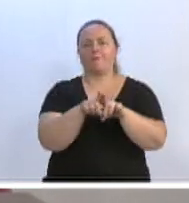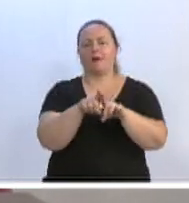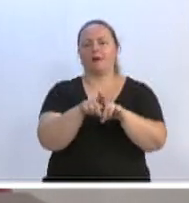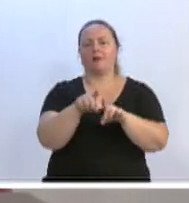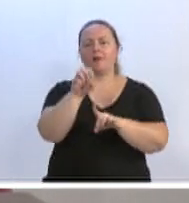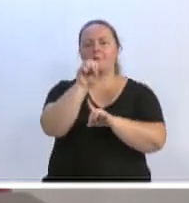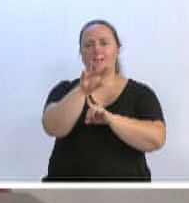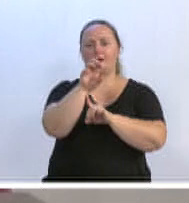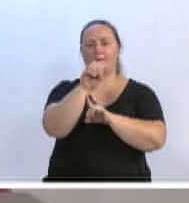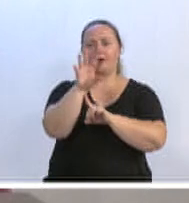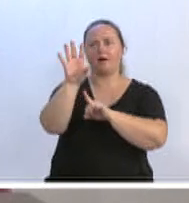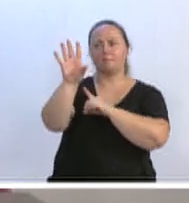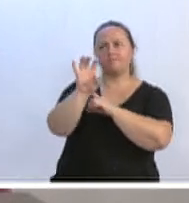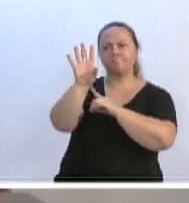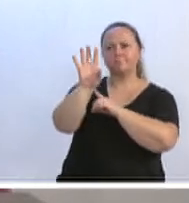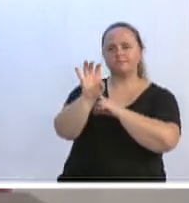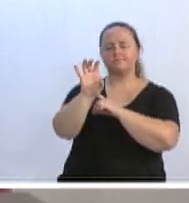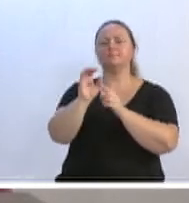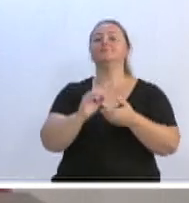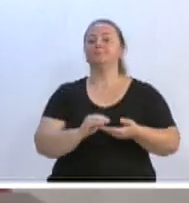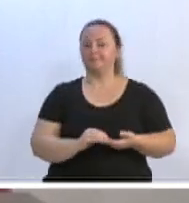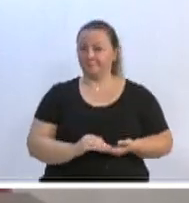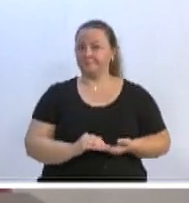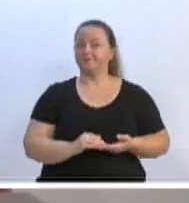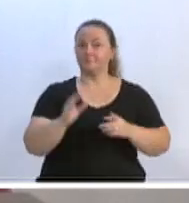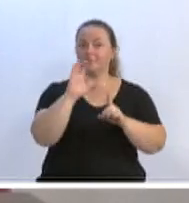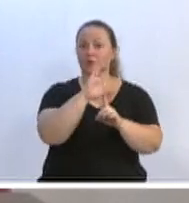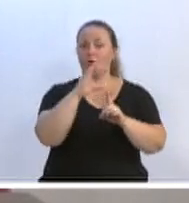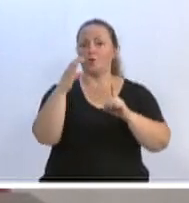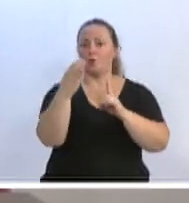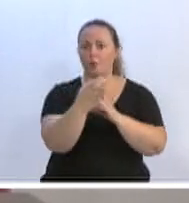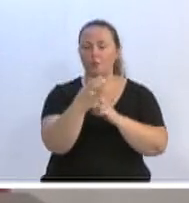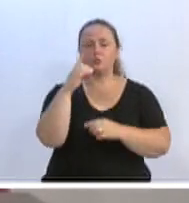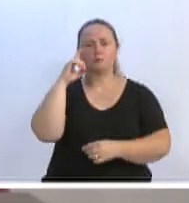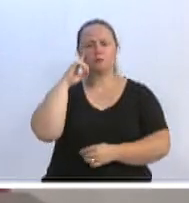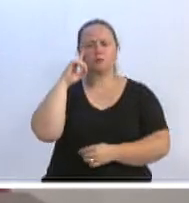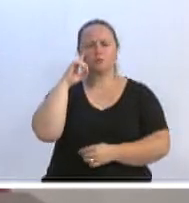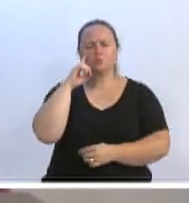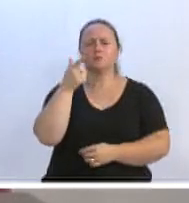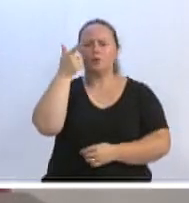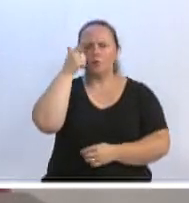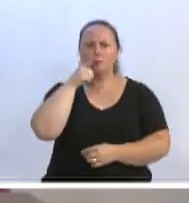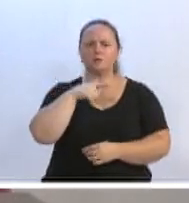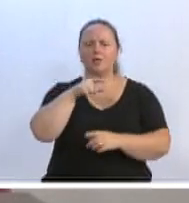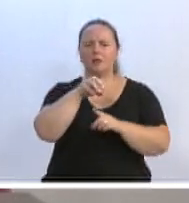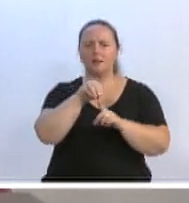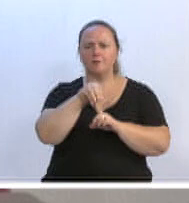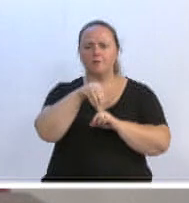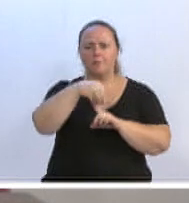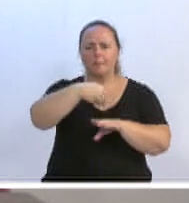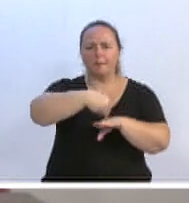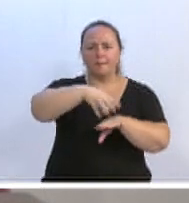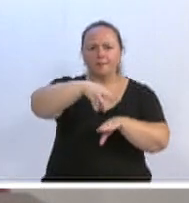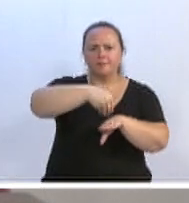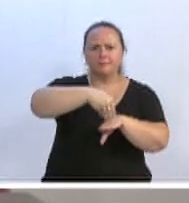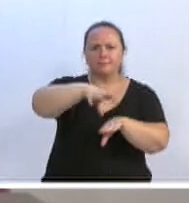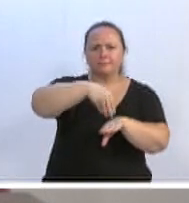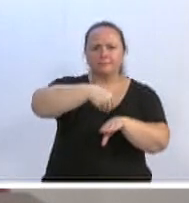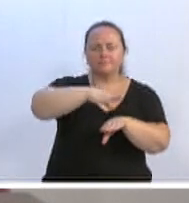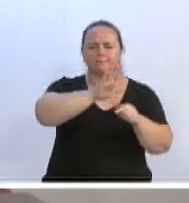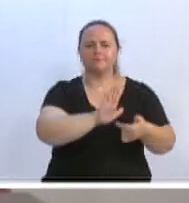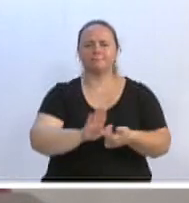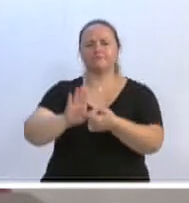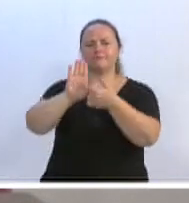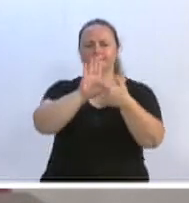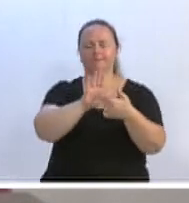satélite, onde os nossos cultos diários podem ser transmitidos, como também a